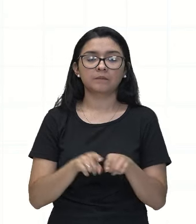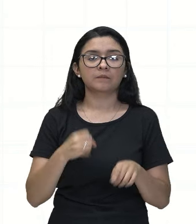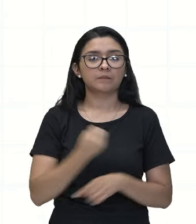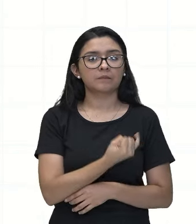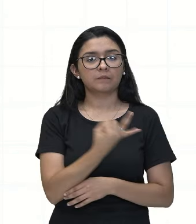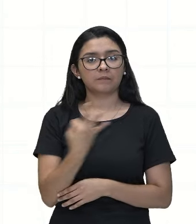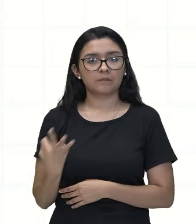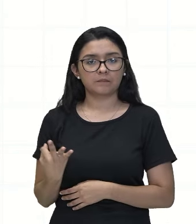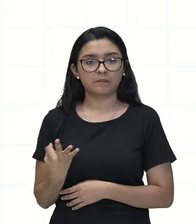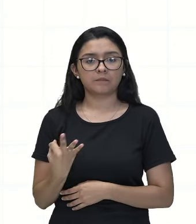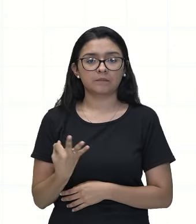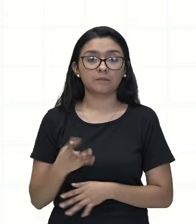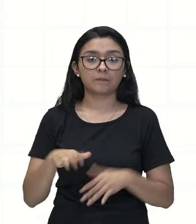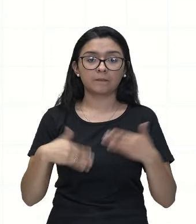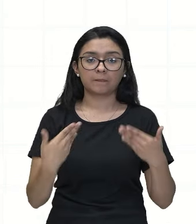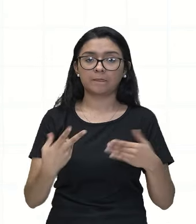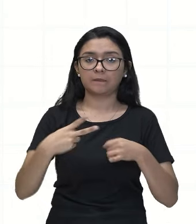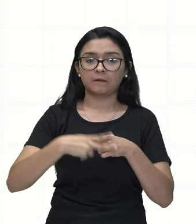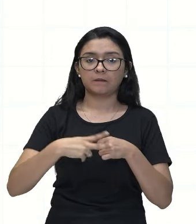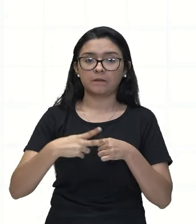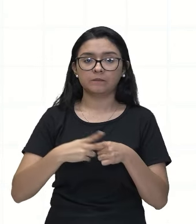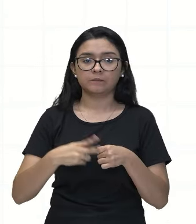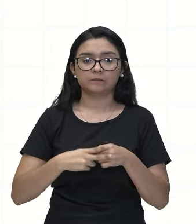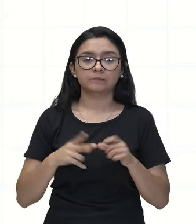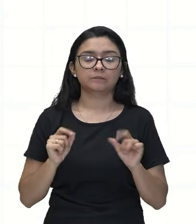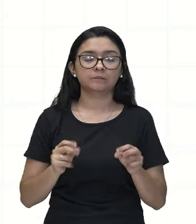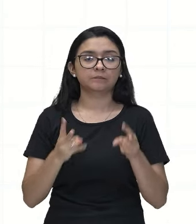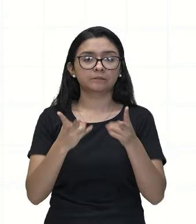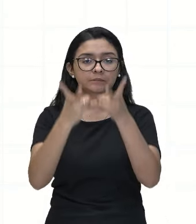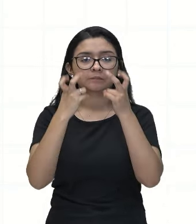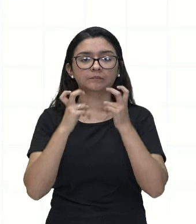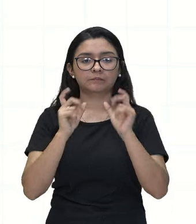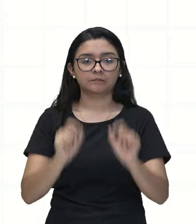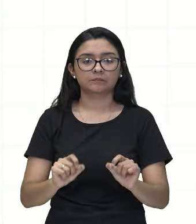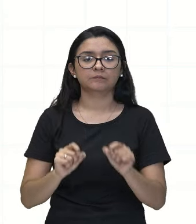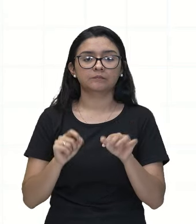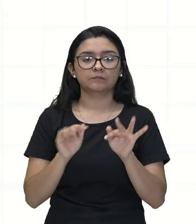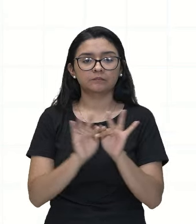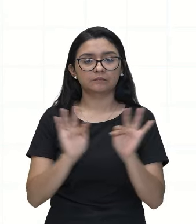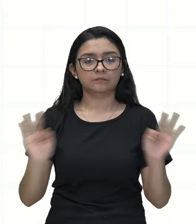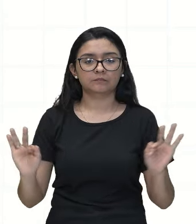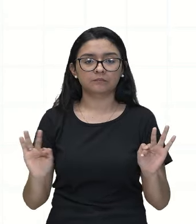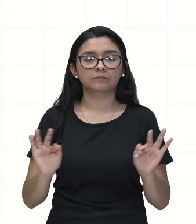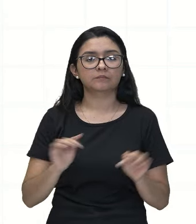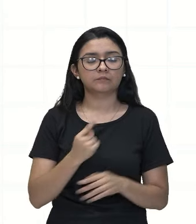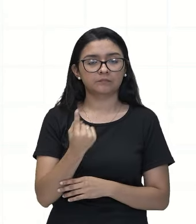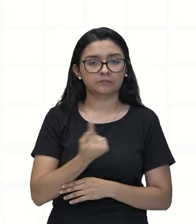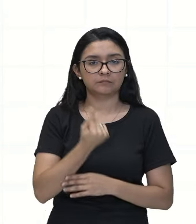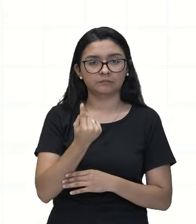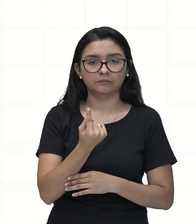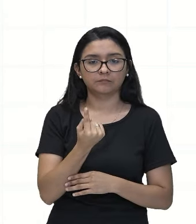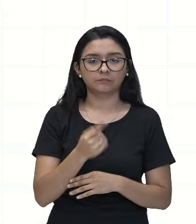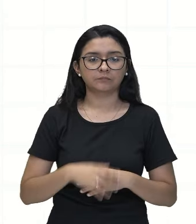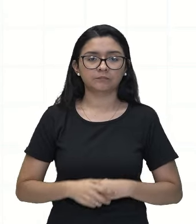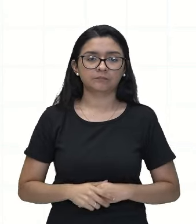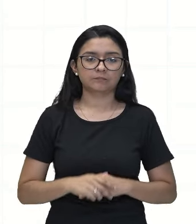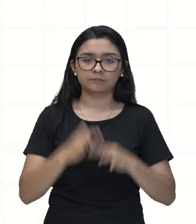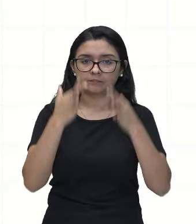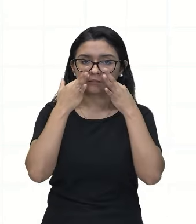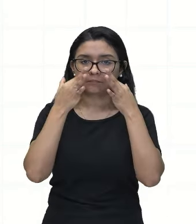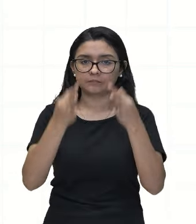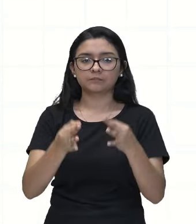quantidade o verbo observem bem ó o verbo vai ficar no singular vamos prestar